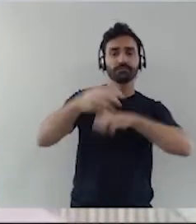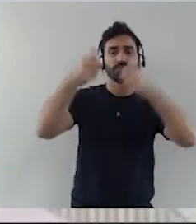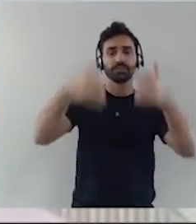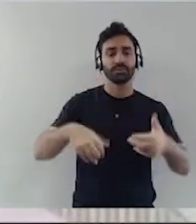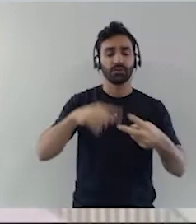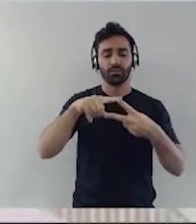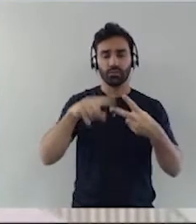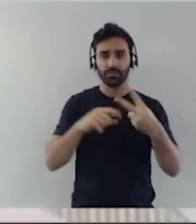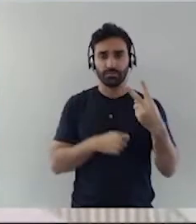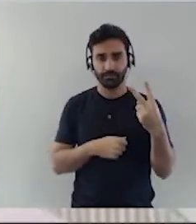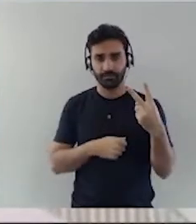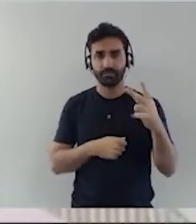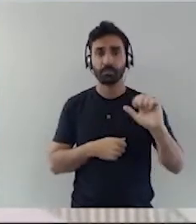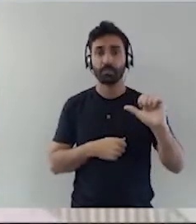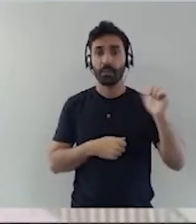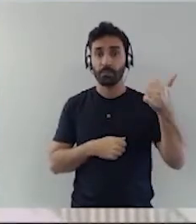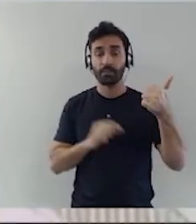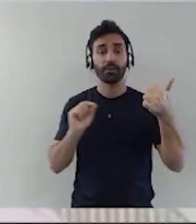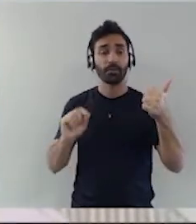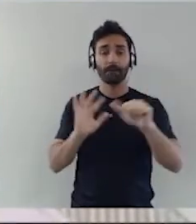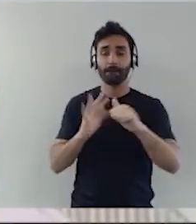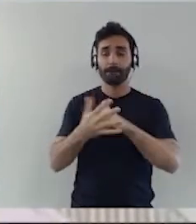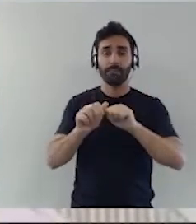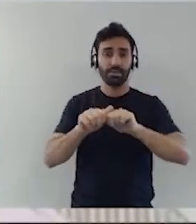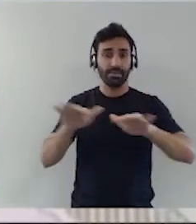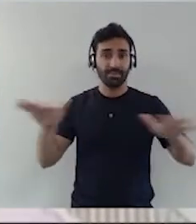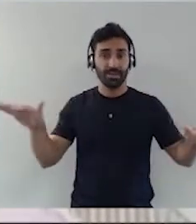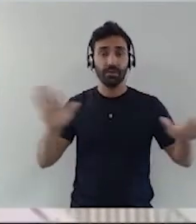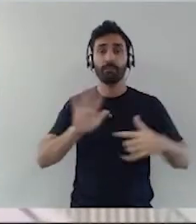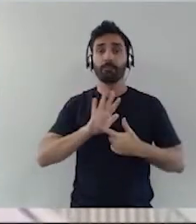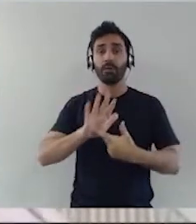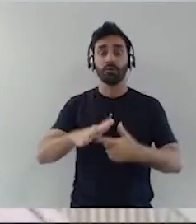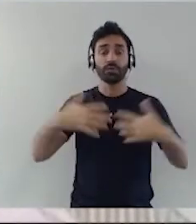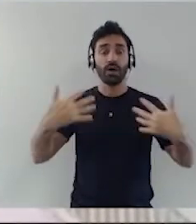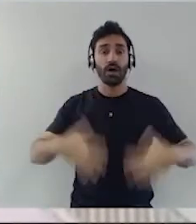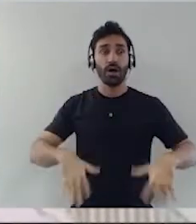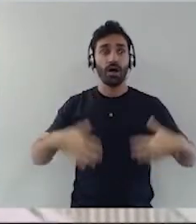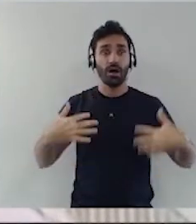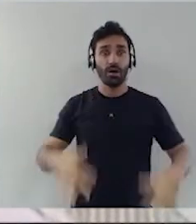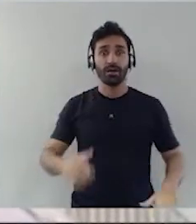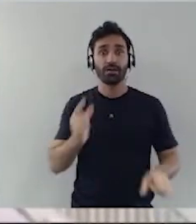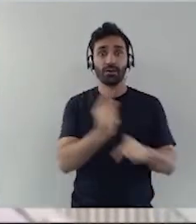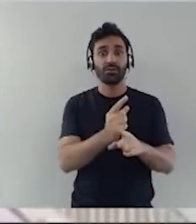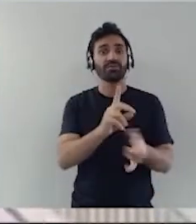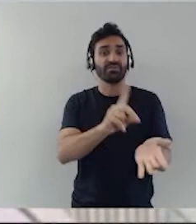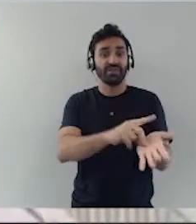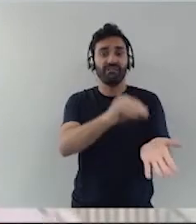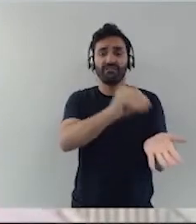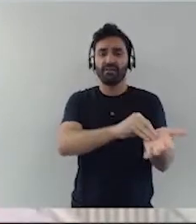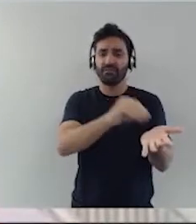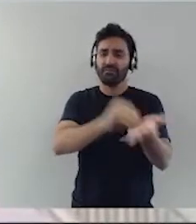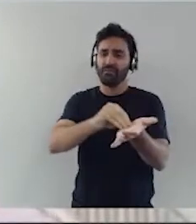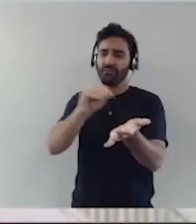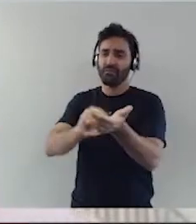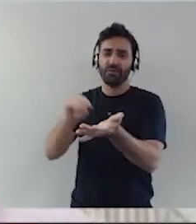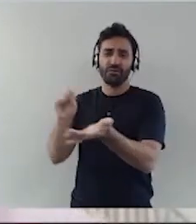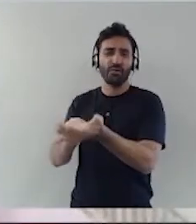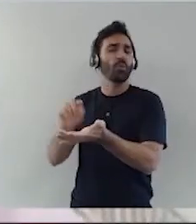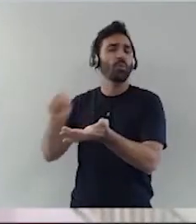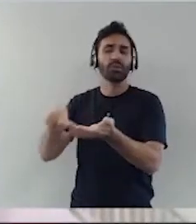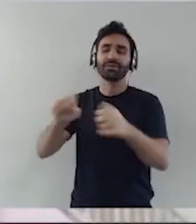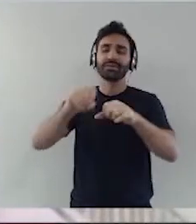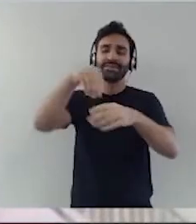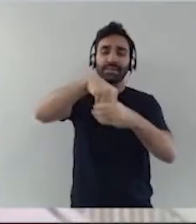conclusões. Primeiro, que a pandemia escancarou a carência, as falhas estruturais do sistema